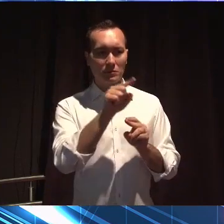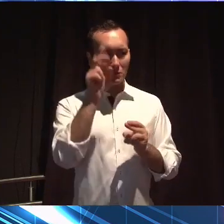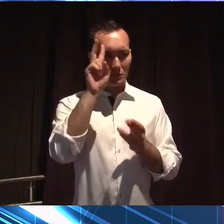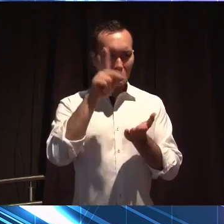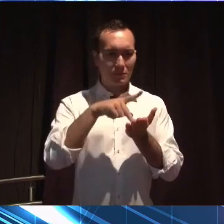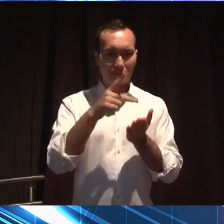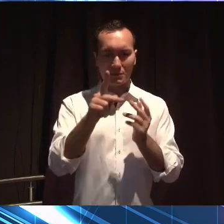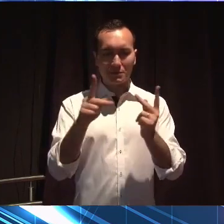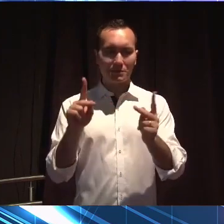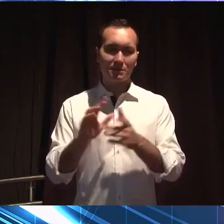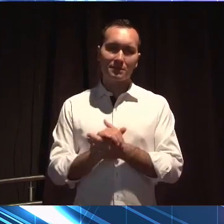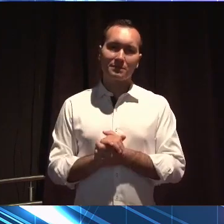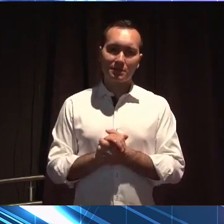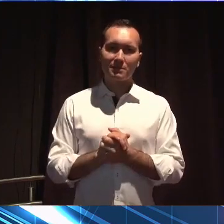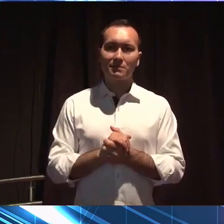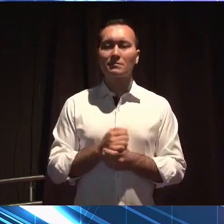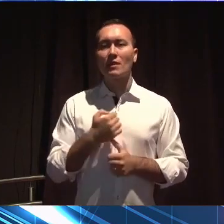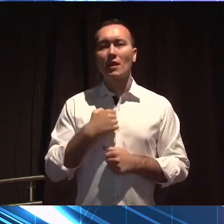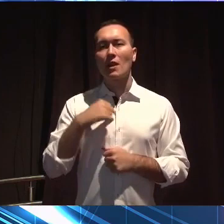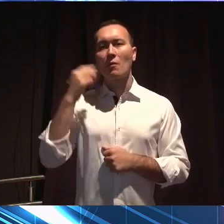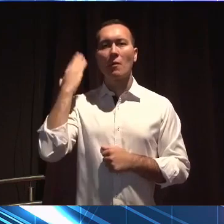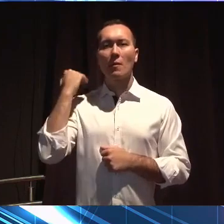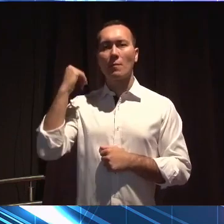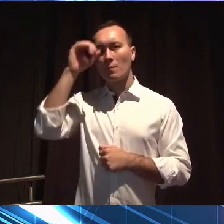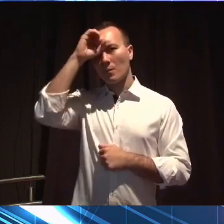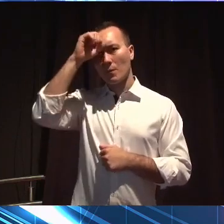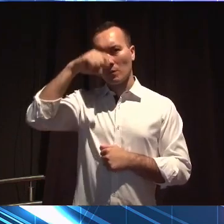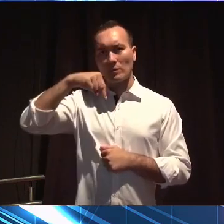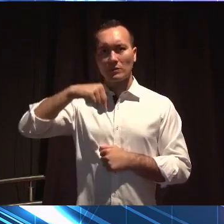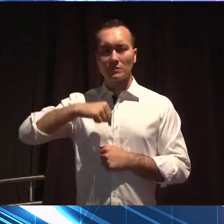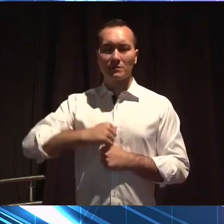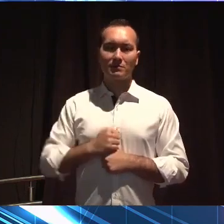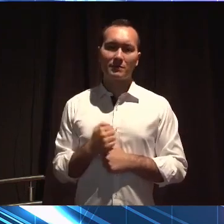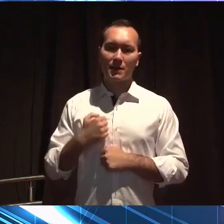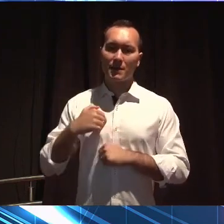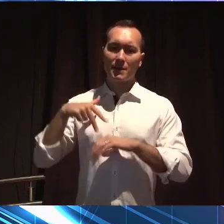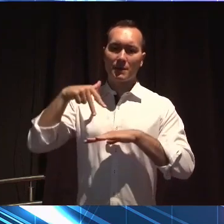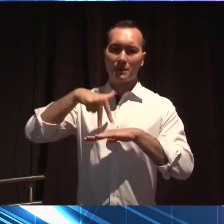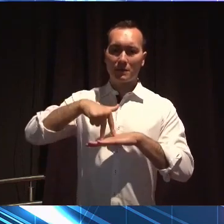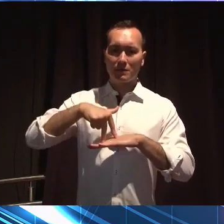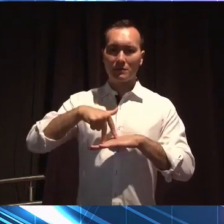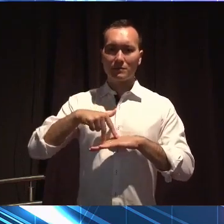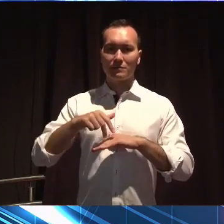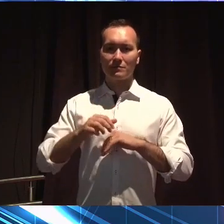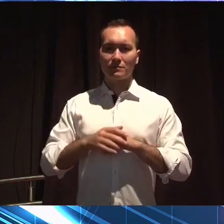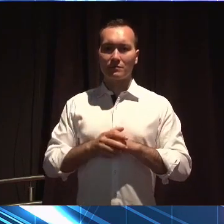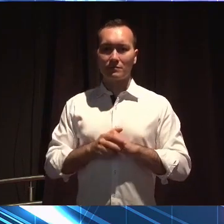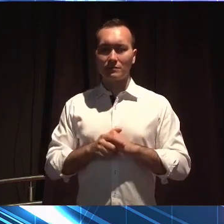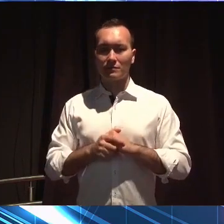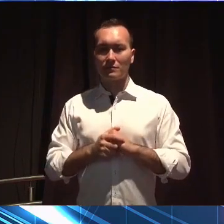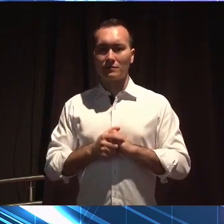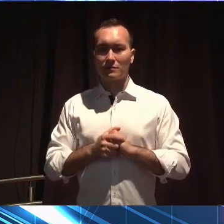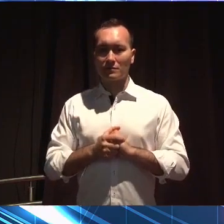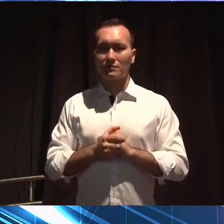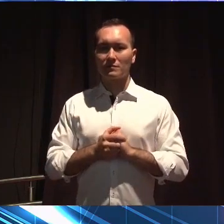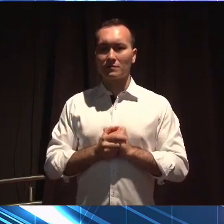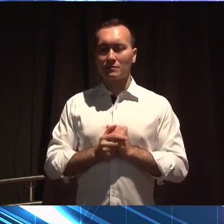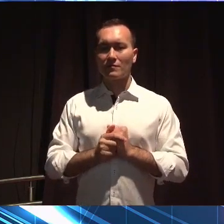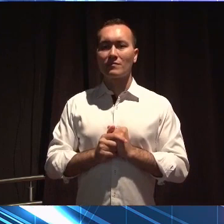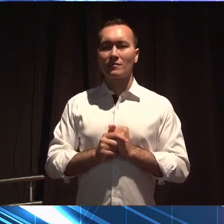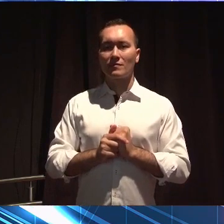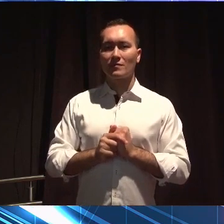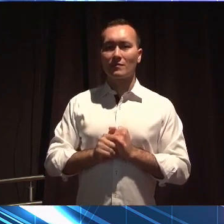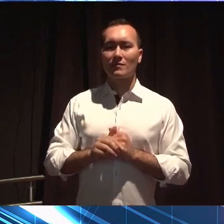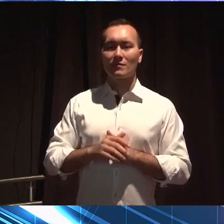história em comunidade. Eu aprendi muito nesses palcos ao longo desses anos, e é uma tremenda satisfação